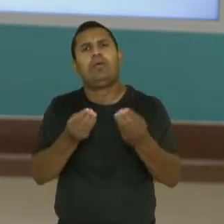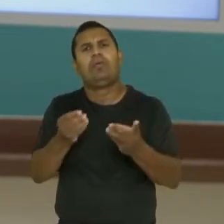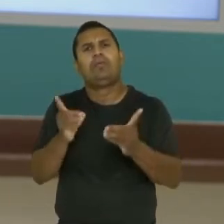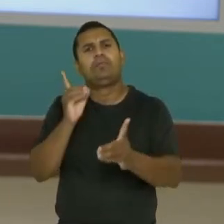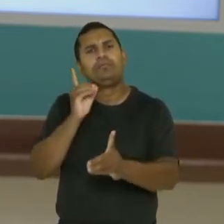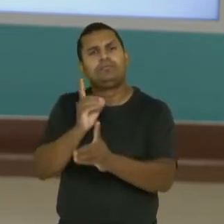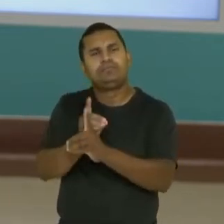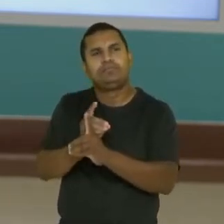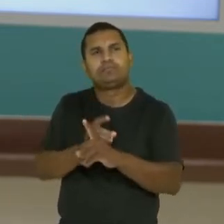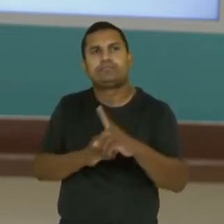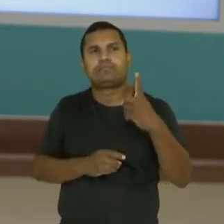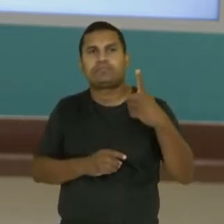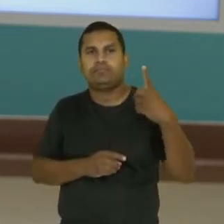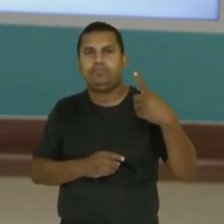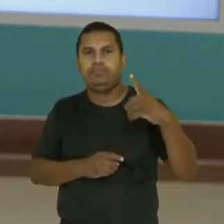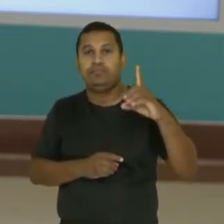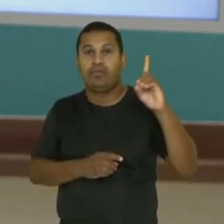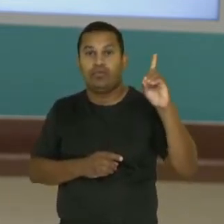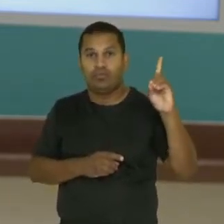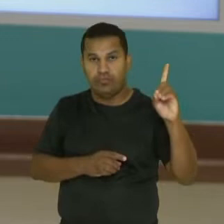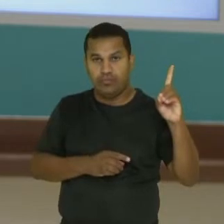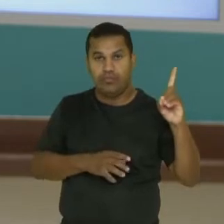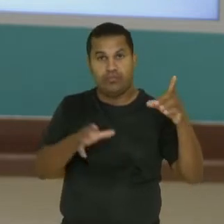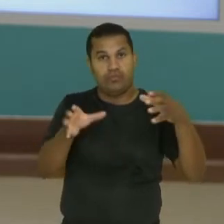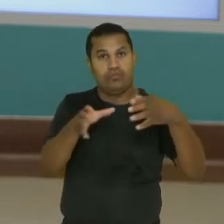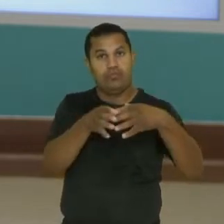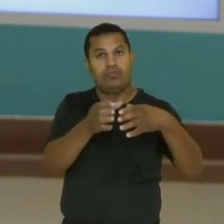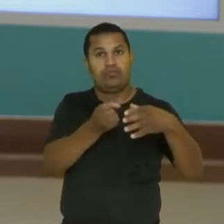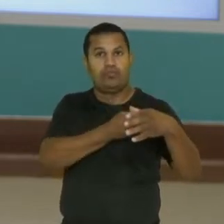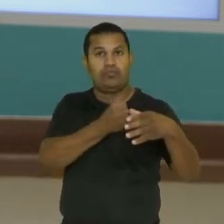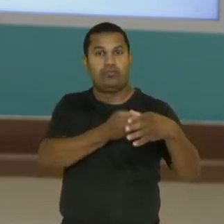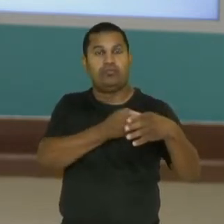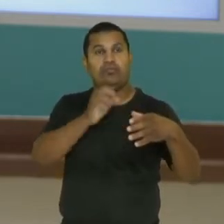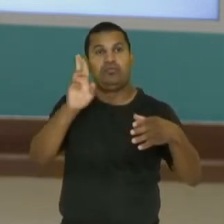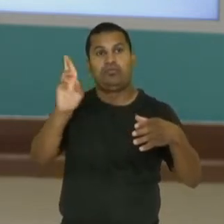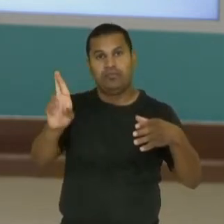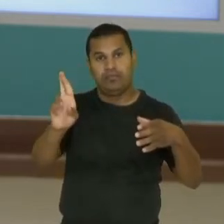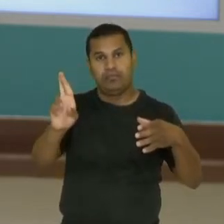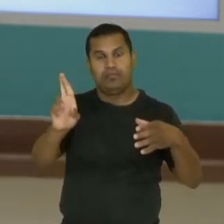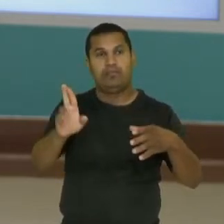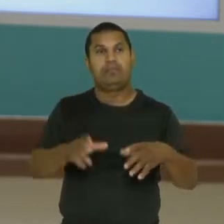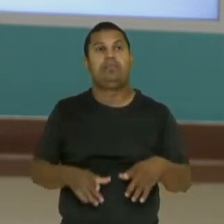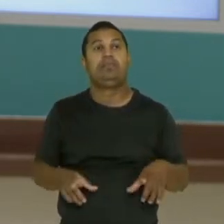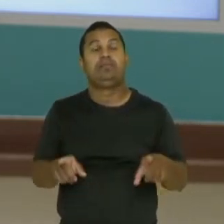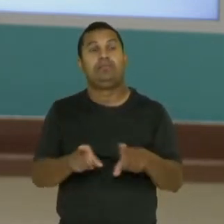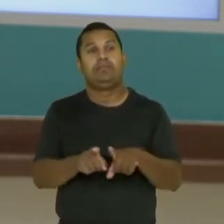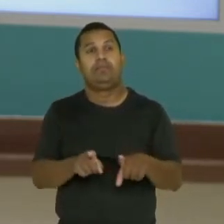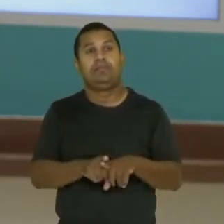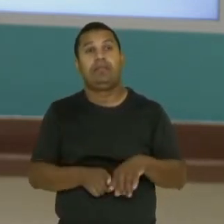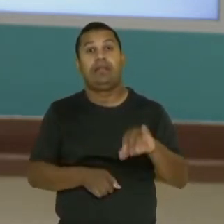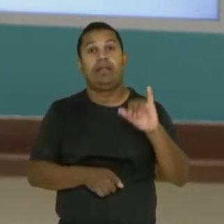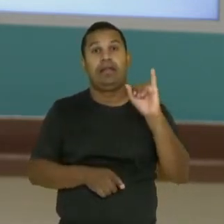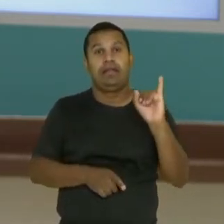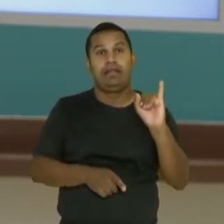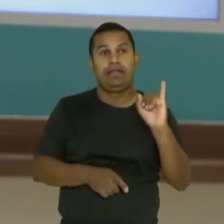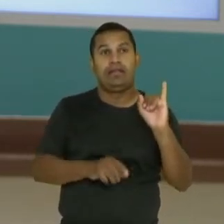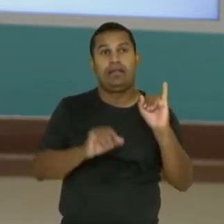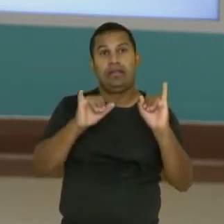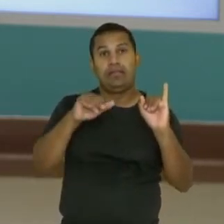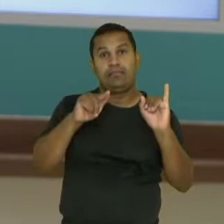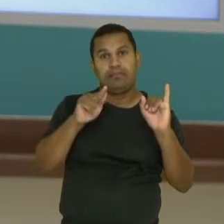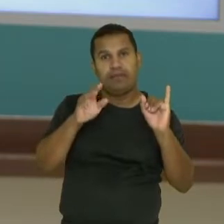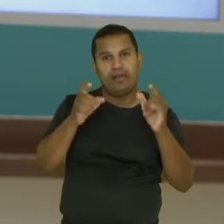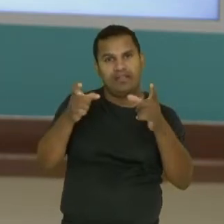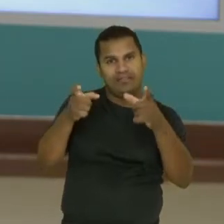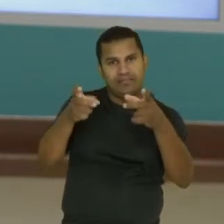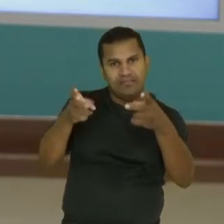da função, que está dentro dos números reais. A imagem da minha função ela tem um intervalo de -1 até 1 e o